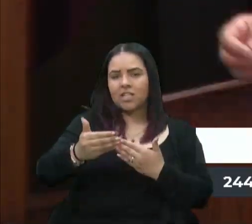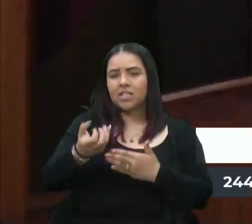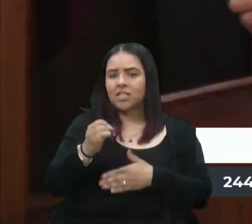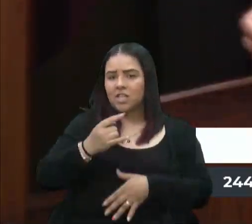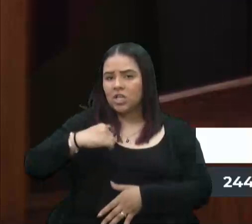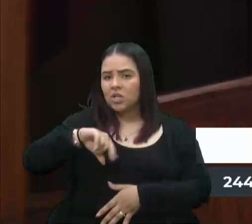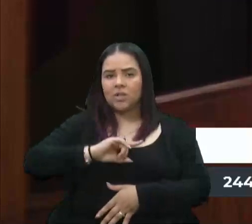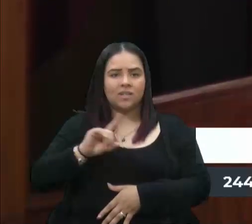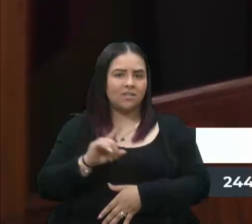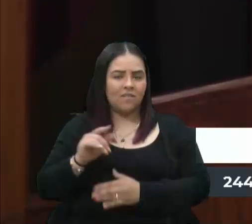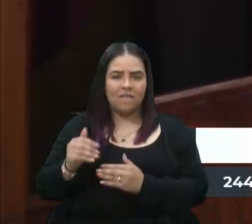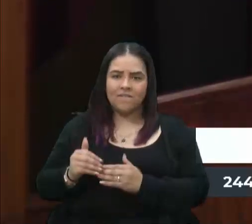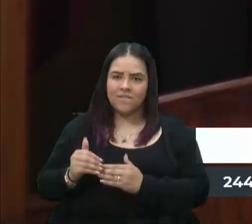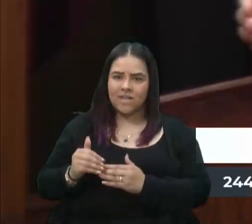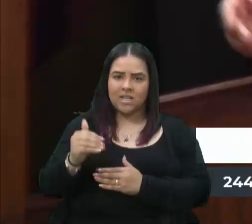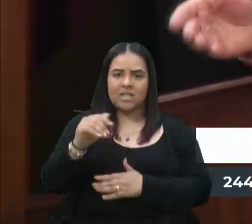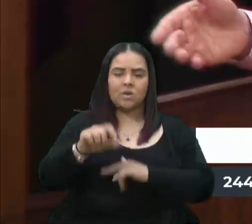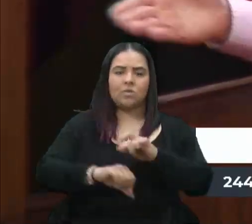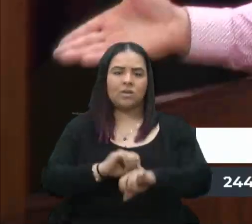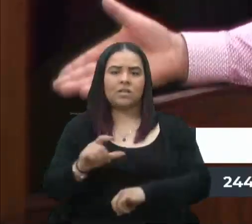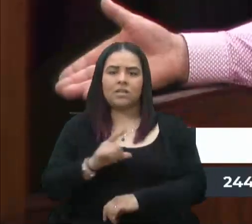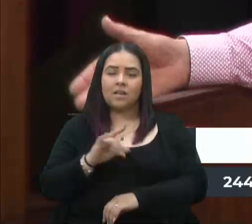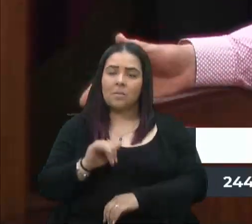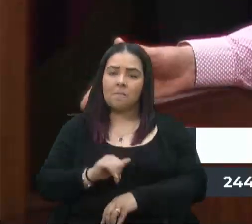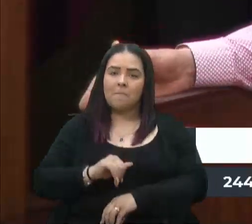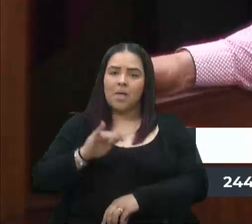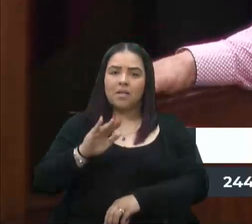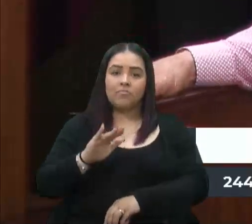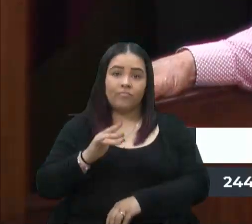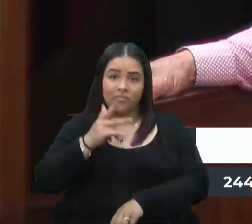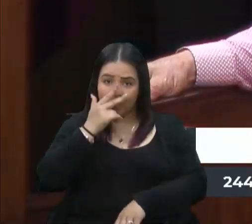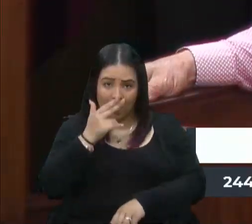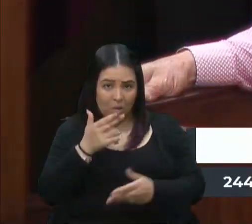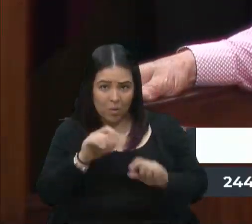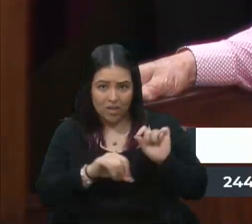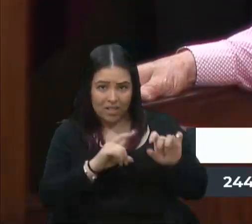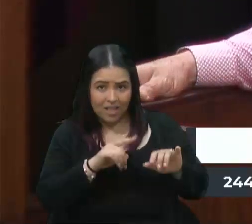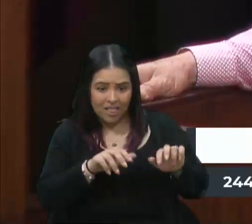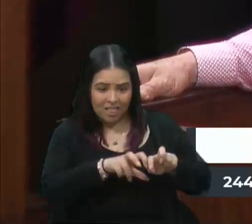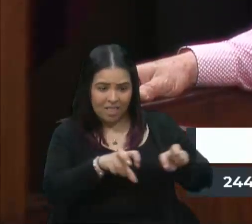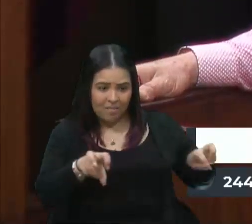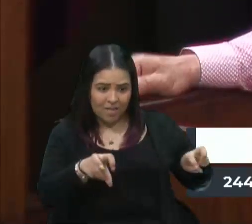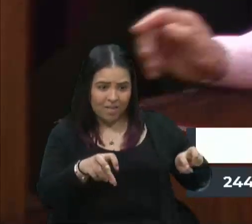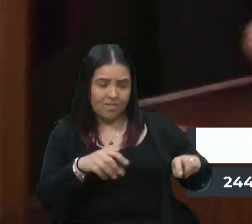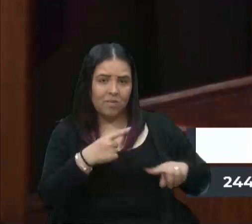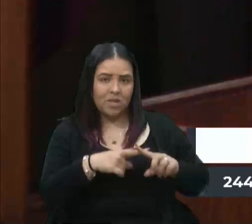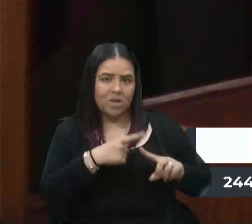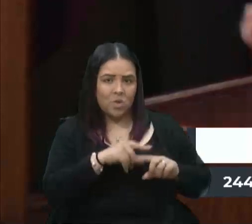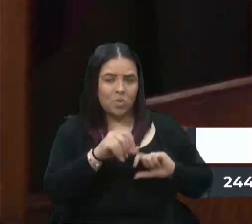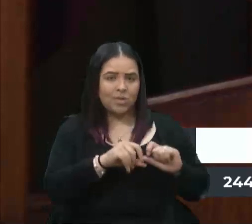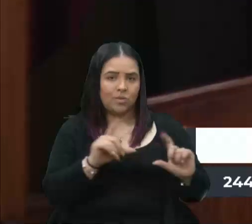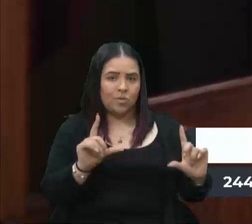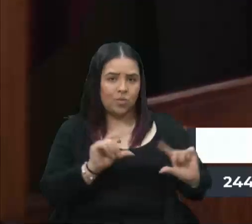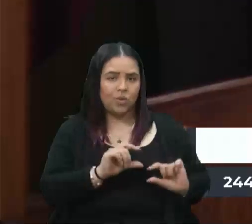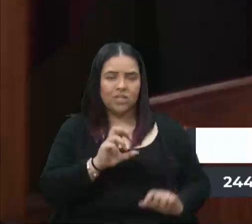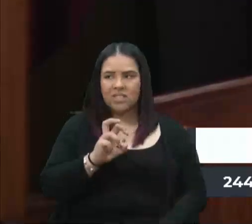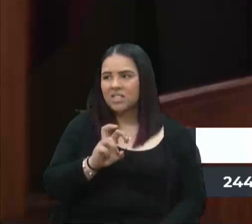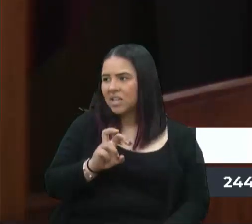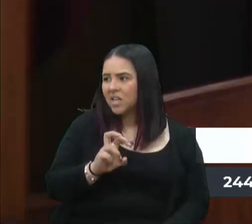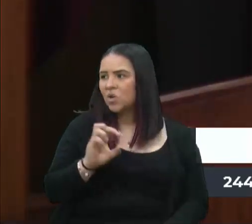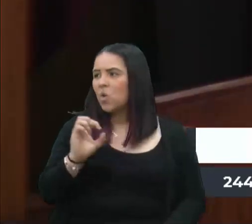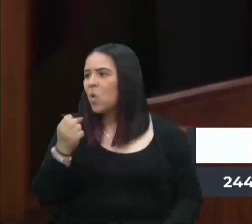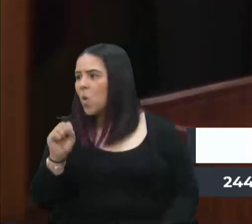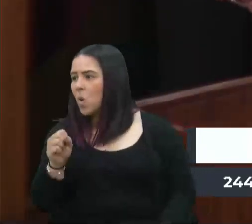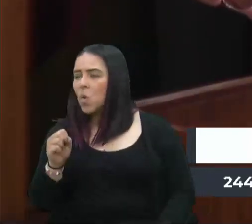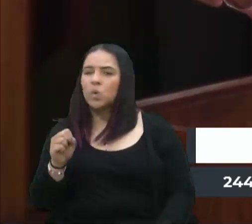gente não avançar aquilo que se avançou mais ainda. É na mesa. As ofertas agora, 5, 8,